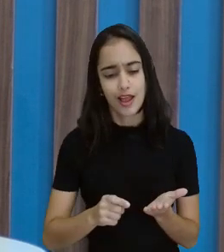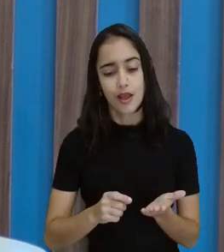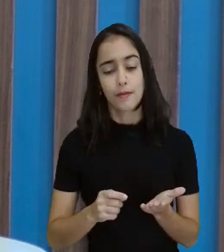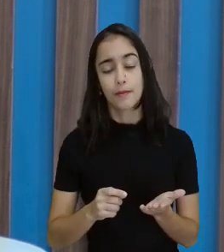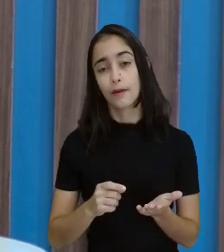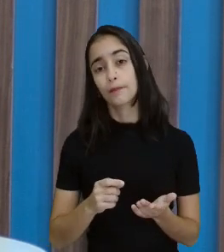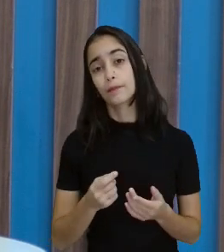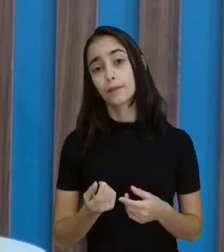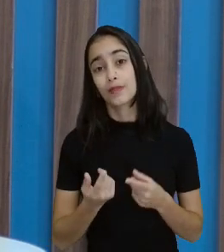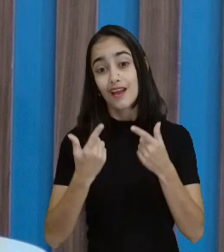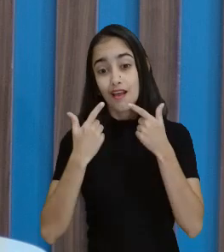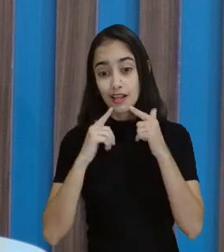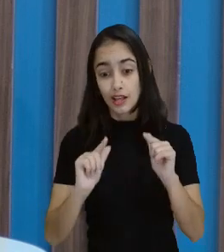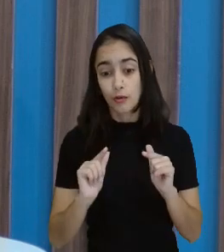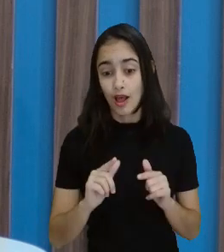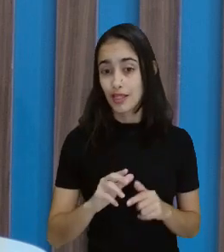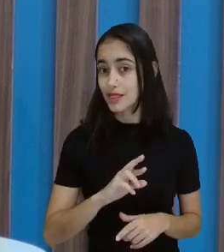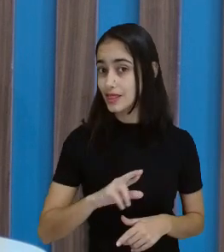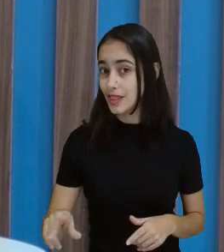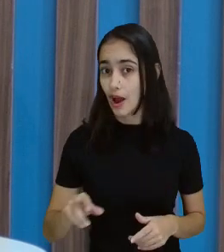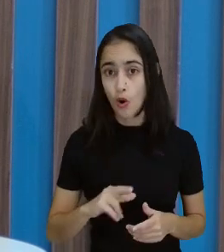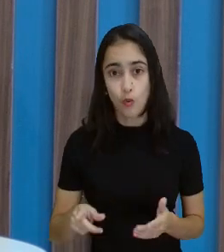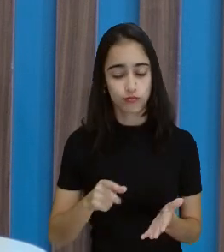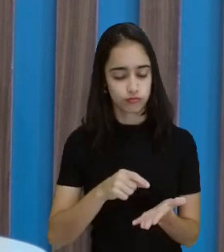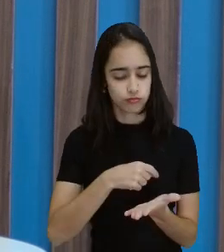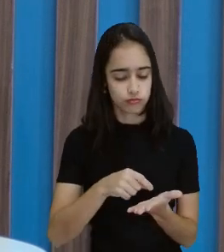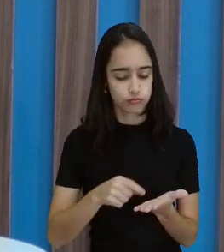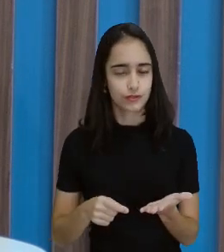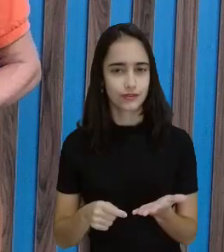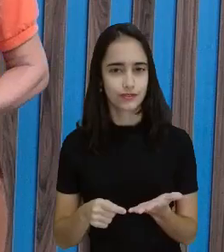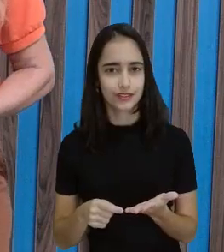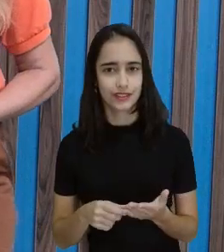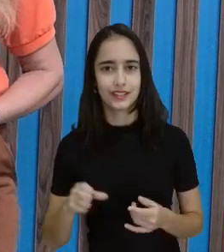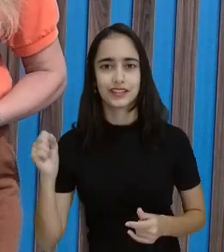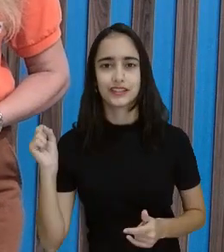iconográficos estão aí remetendo à linguagem não verbal.